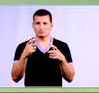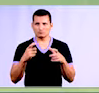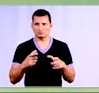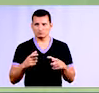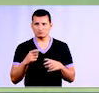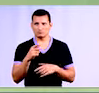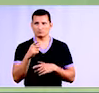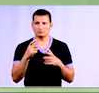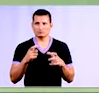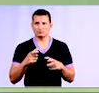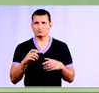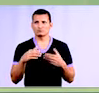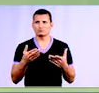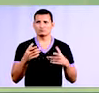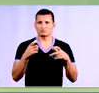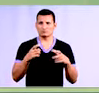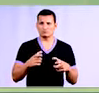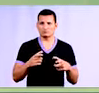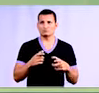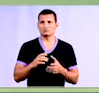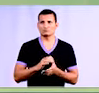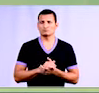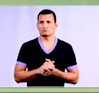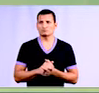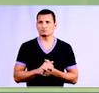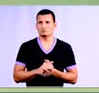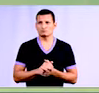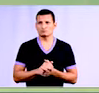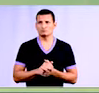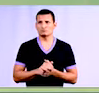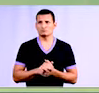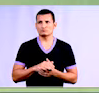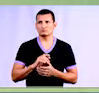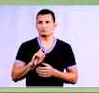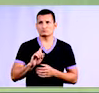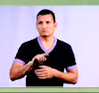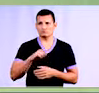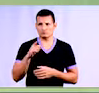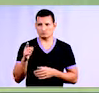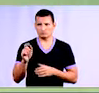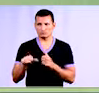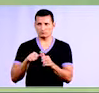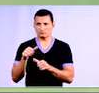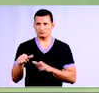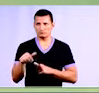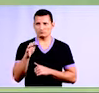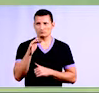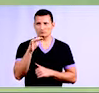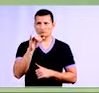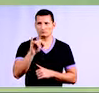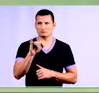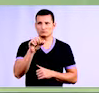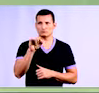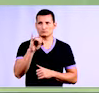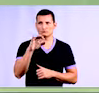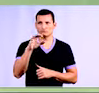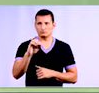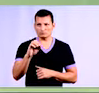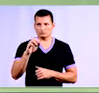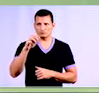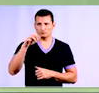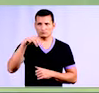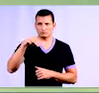que ele está, em qual endereço, ele já passa a possuir um endereço físico na memória, uma demonstração de